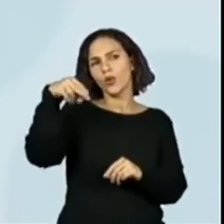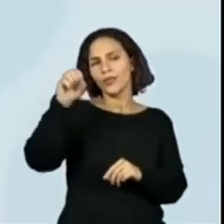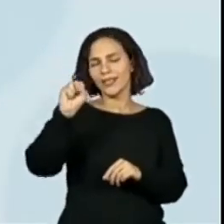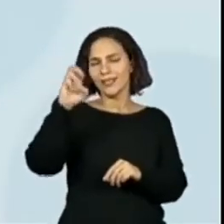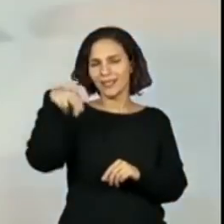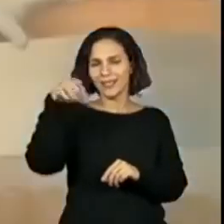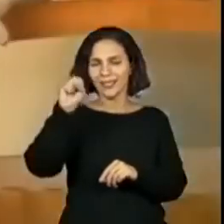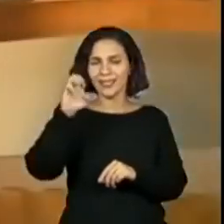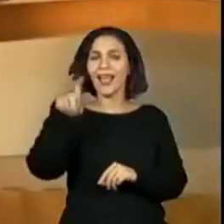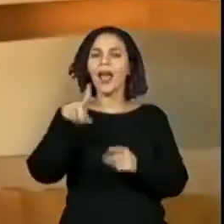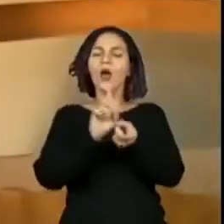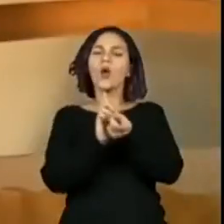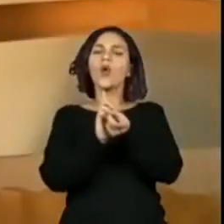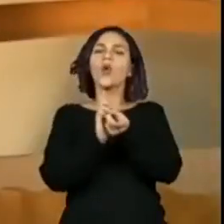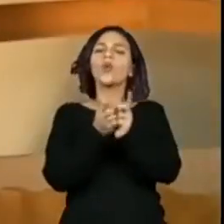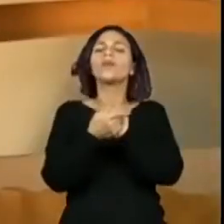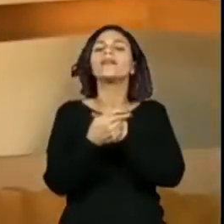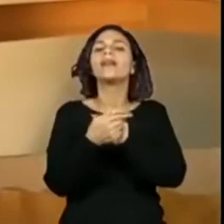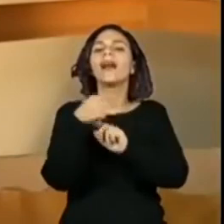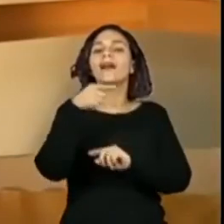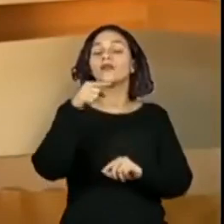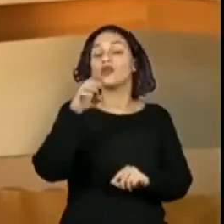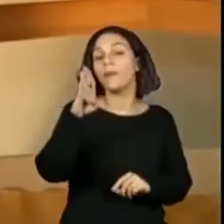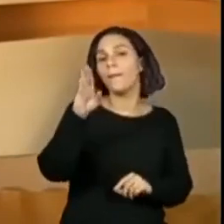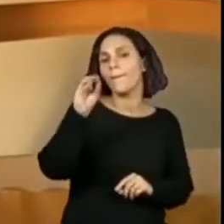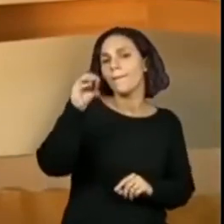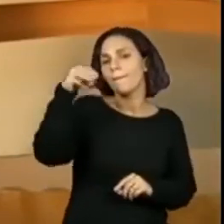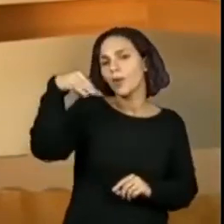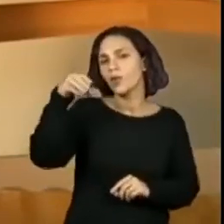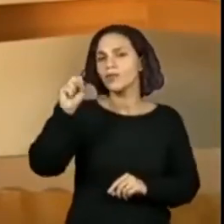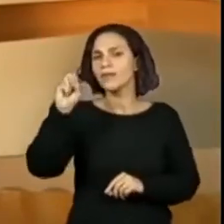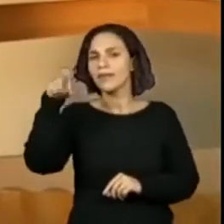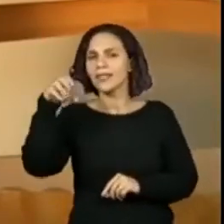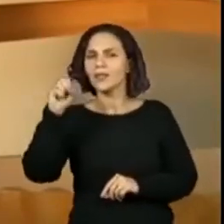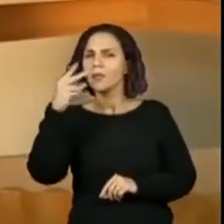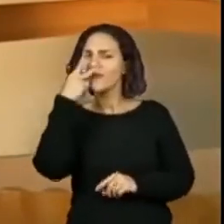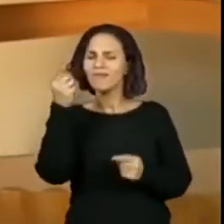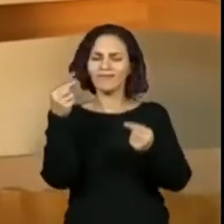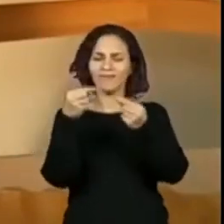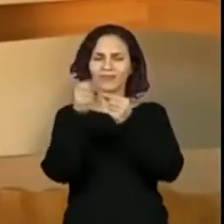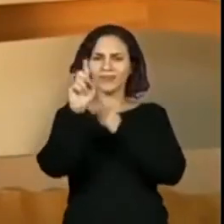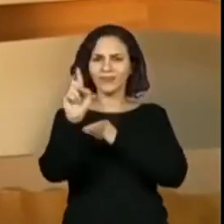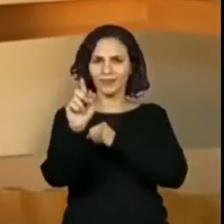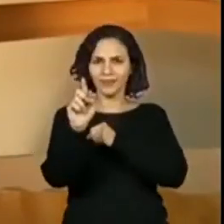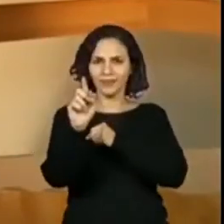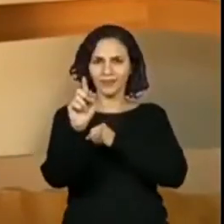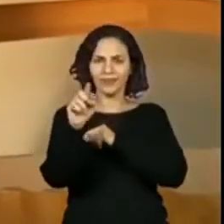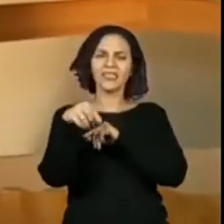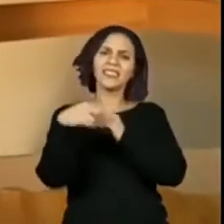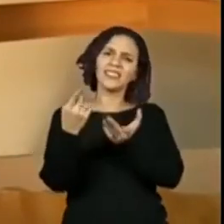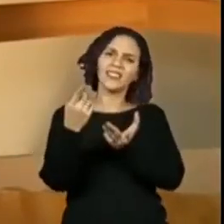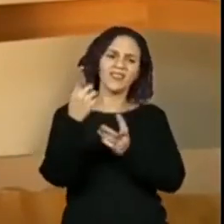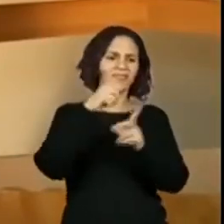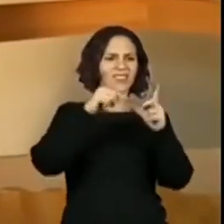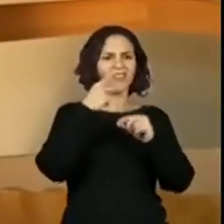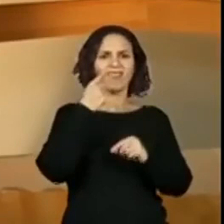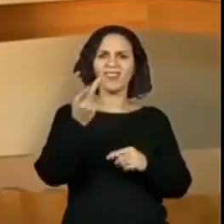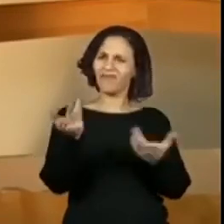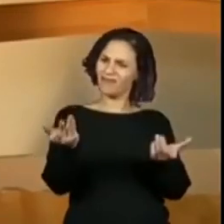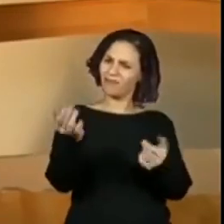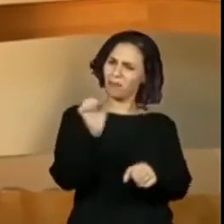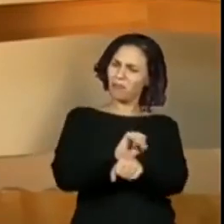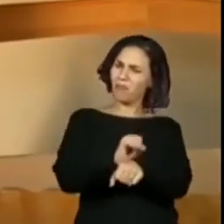portuguesa, mas ela explica bem essa questão de não ter sentido. Então as estrelas falam: pare com isso,